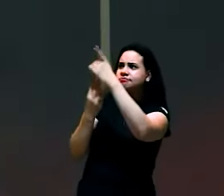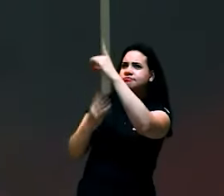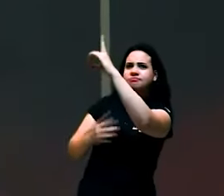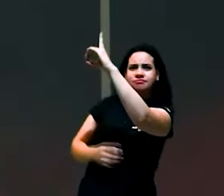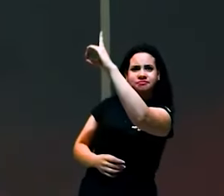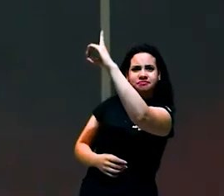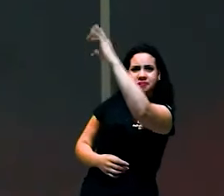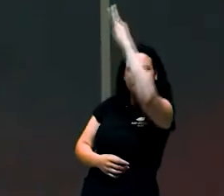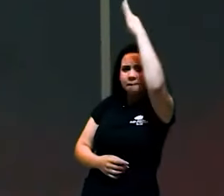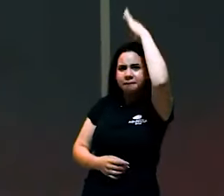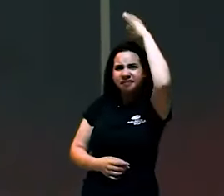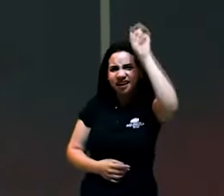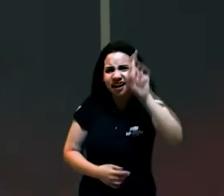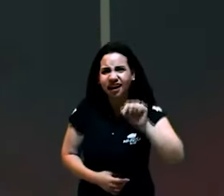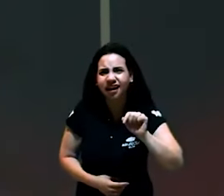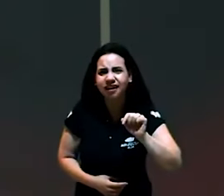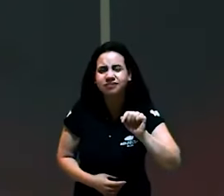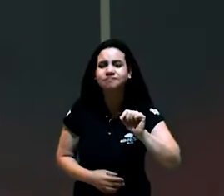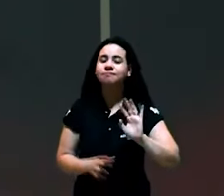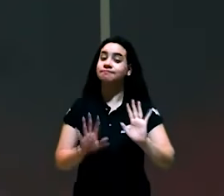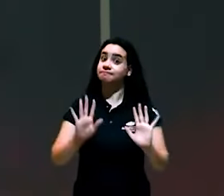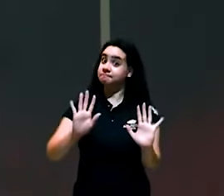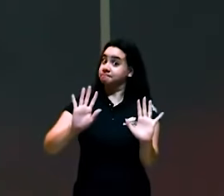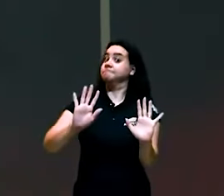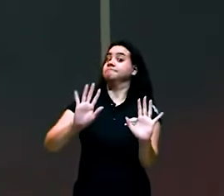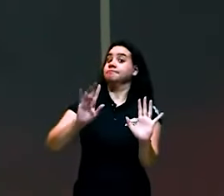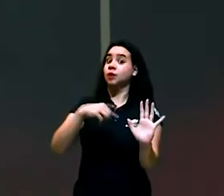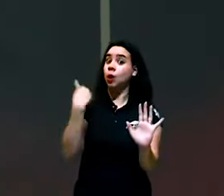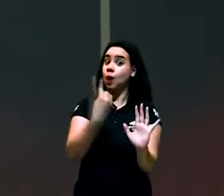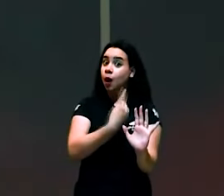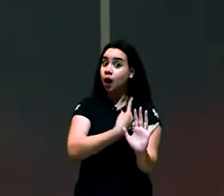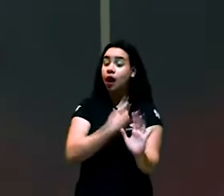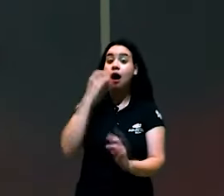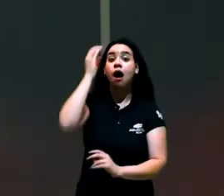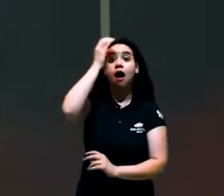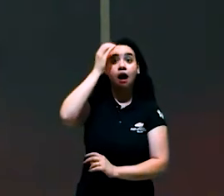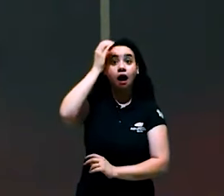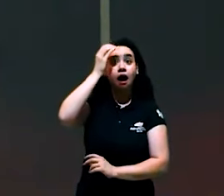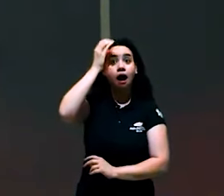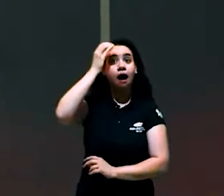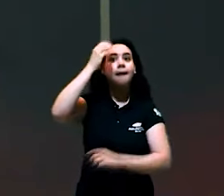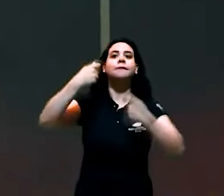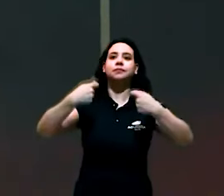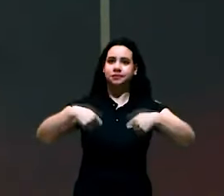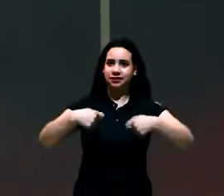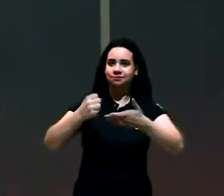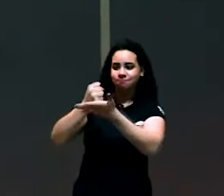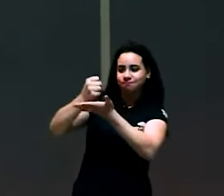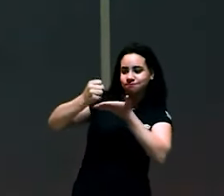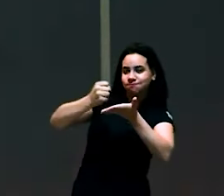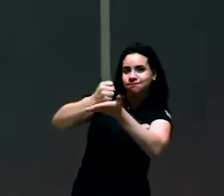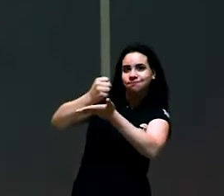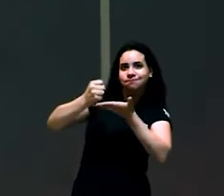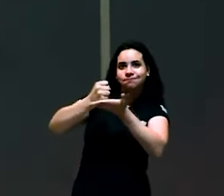E nós devemos ser conscientes que se nós não conhecer as raízes do